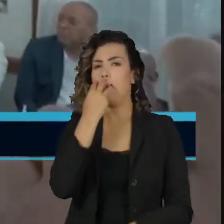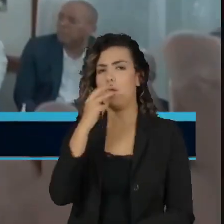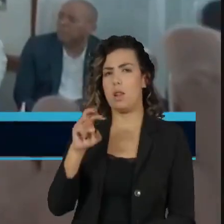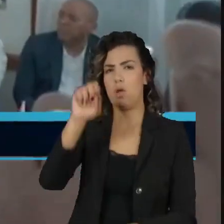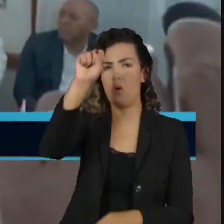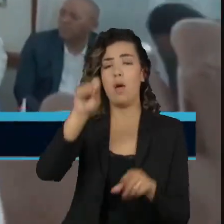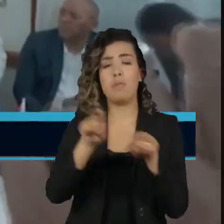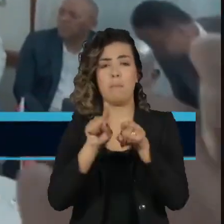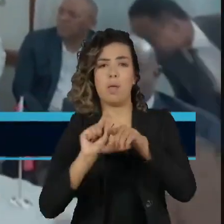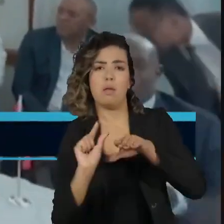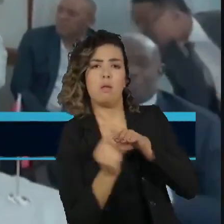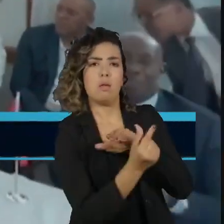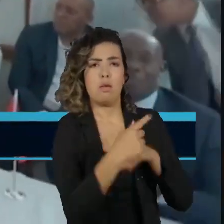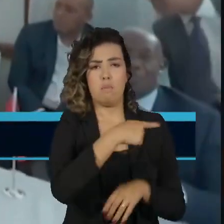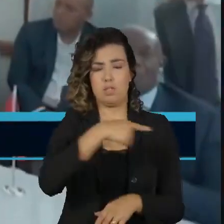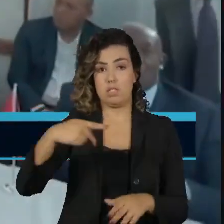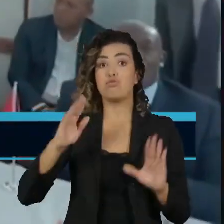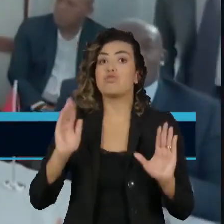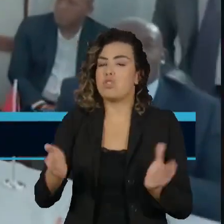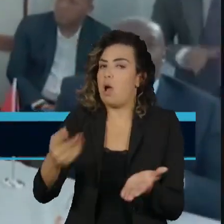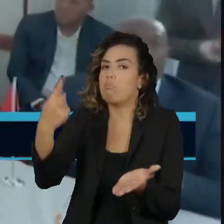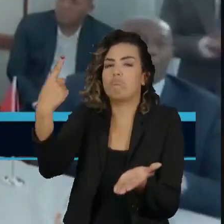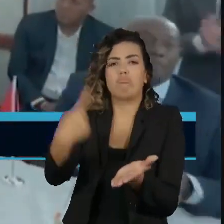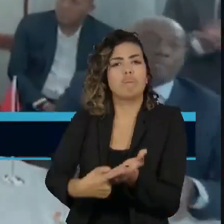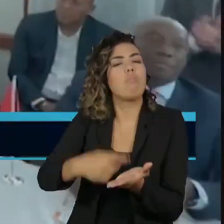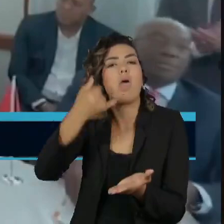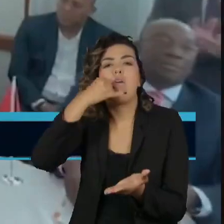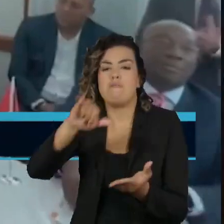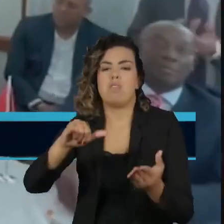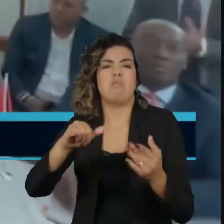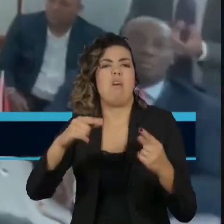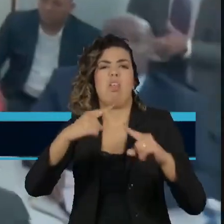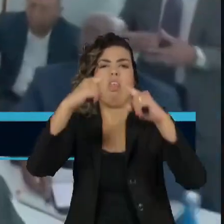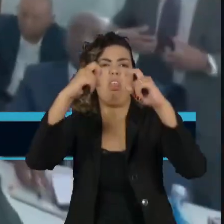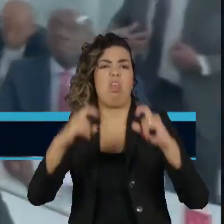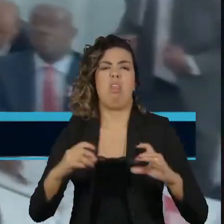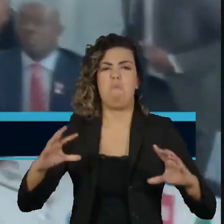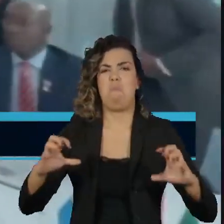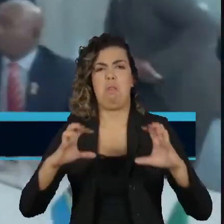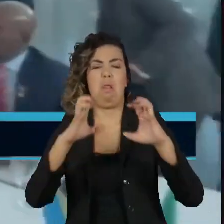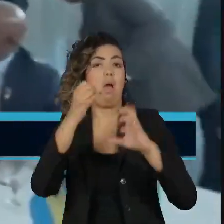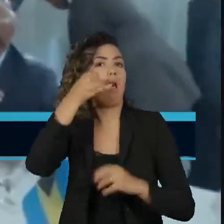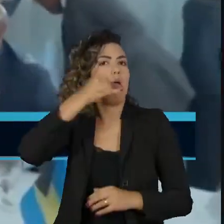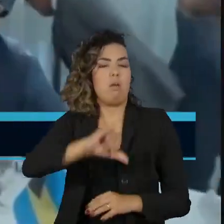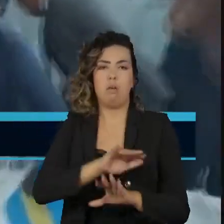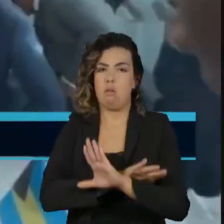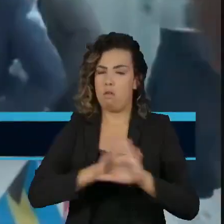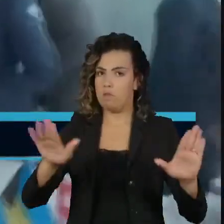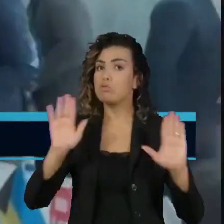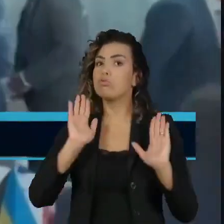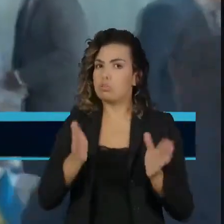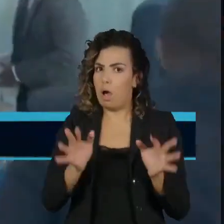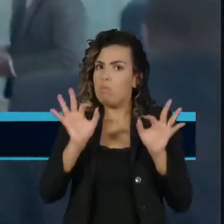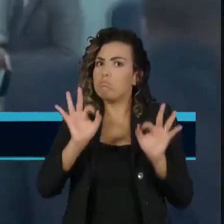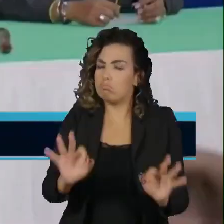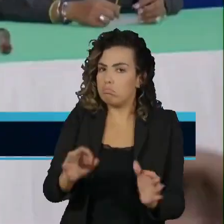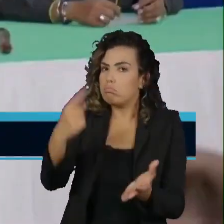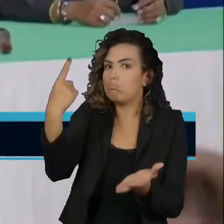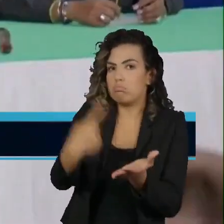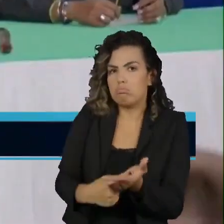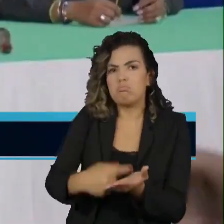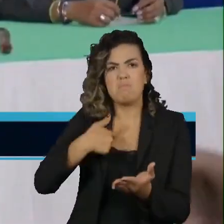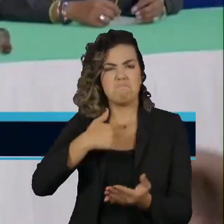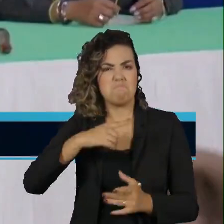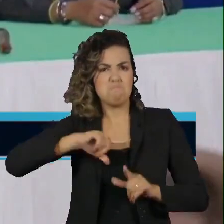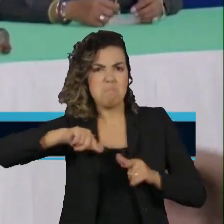Guiana selaram um acordo de não agressão eles concordaram em não ameaçar ou usar a força em qualquer circunstância os